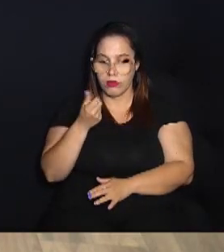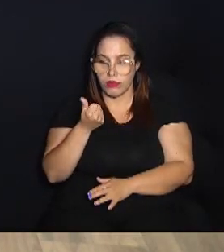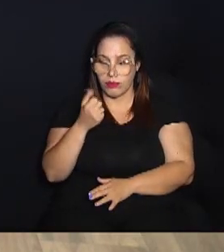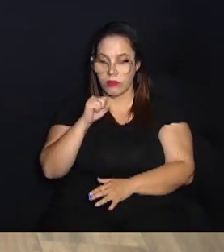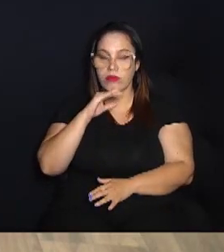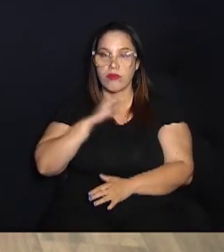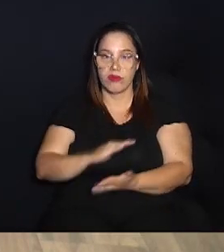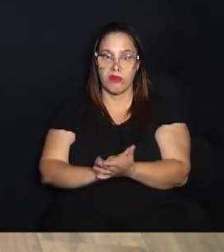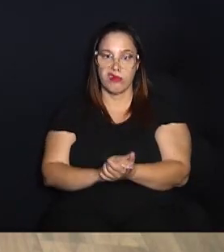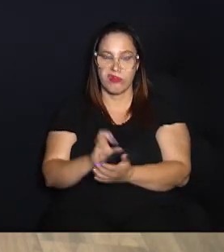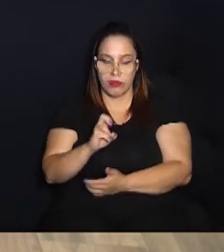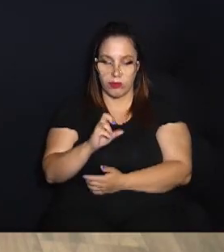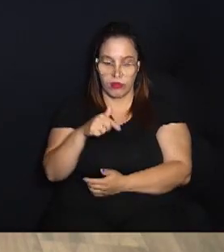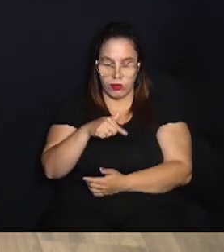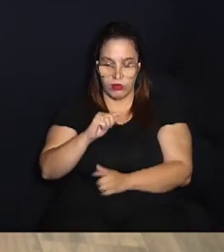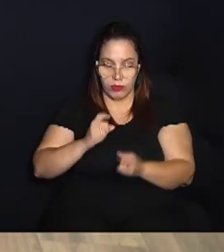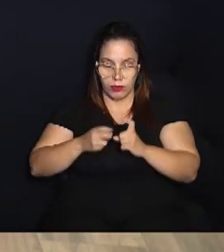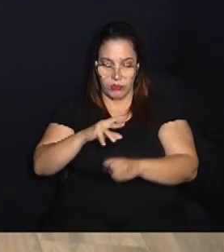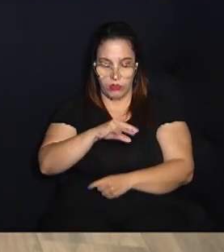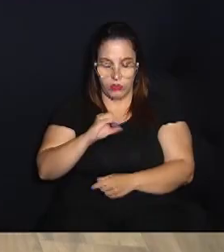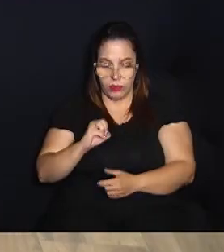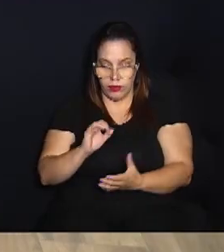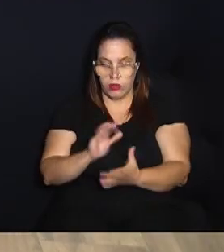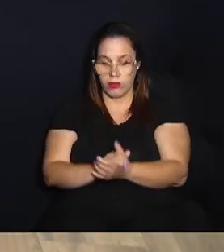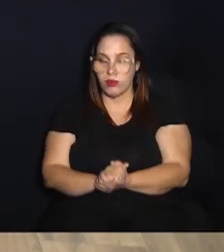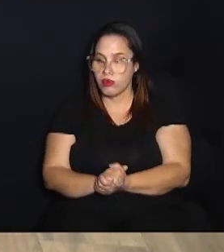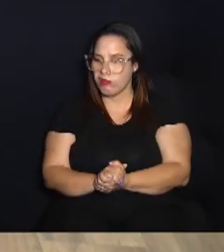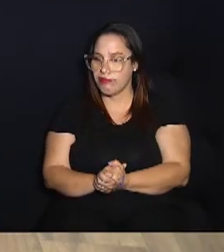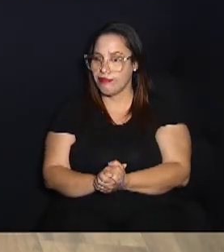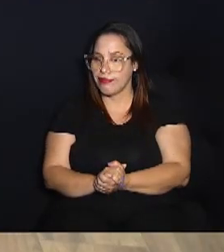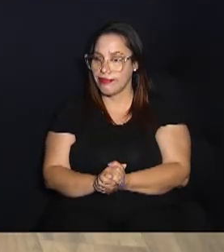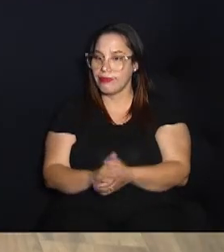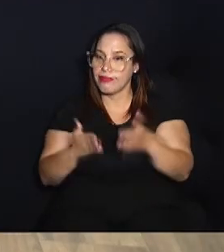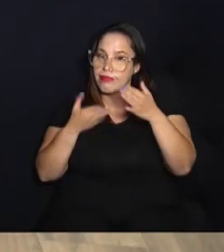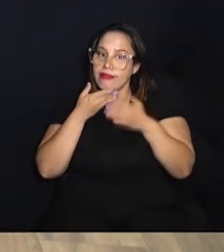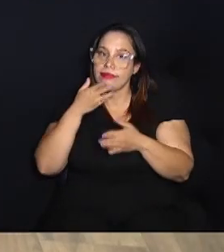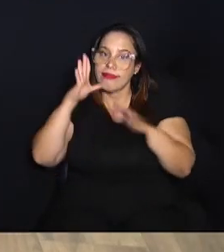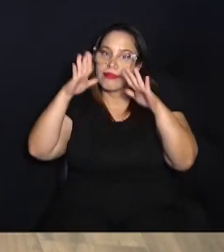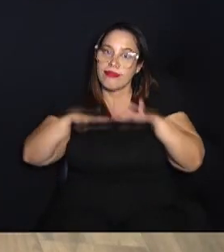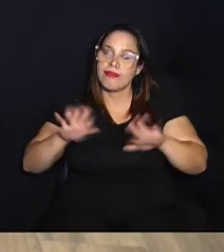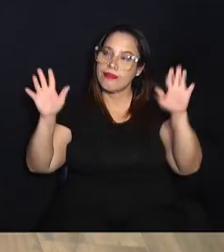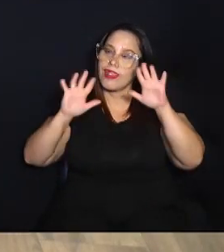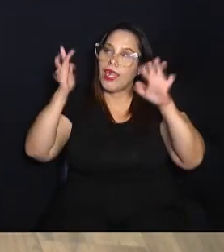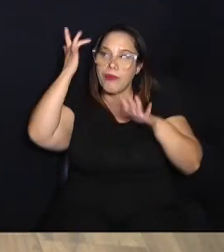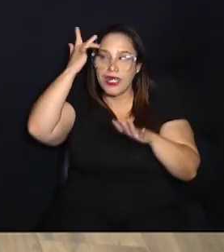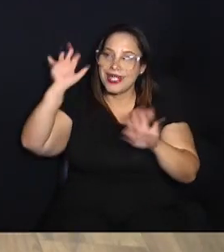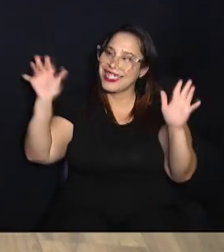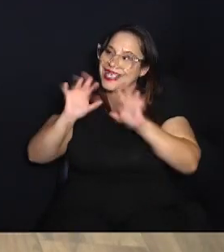tarde temos a 57ª reunião ordinária. Uma boa tarde e até amanhã.